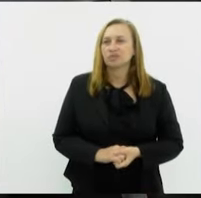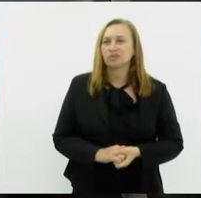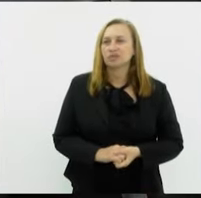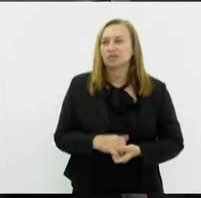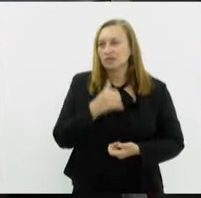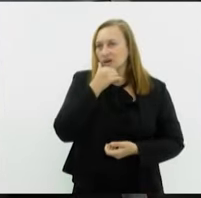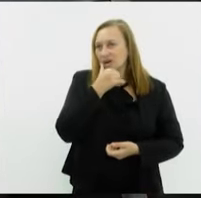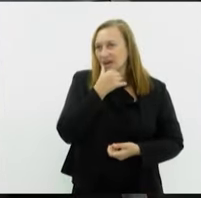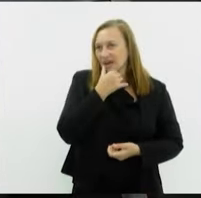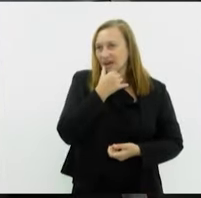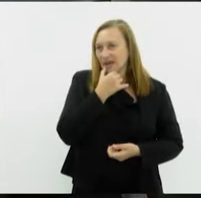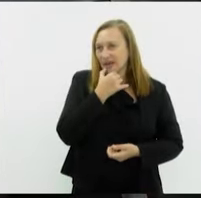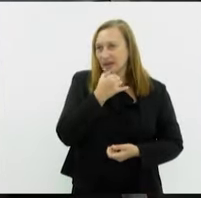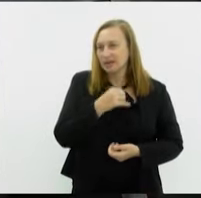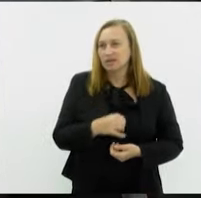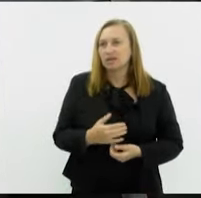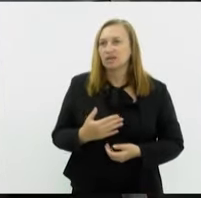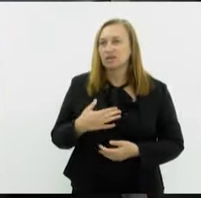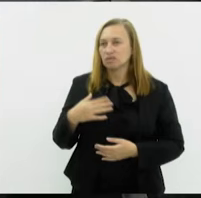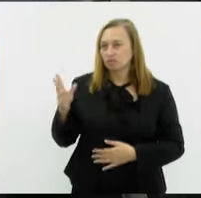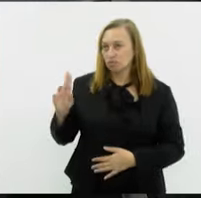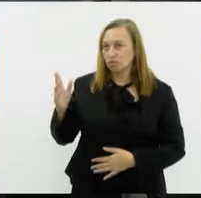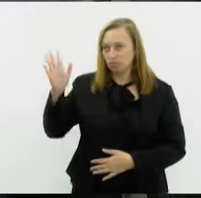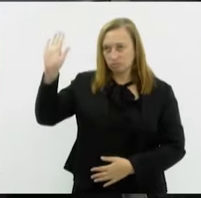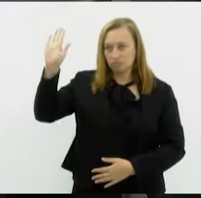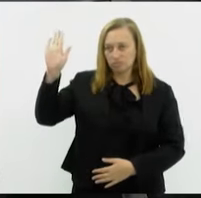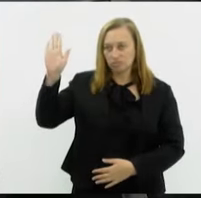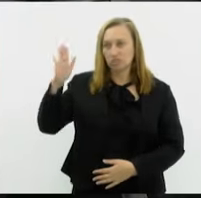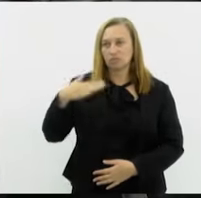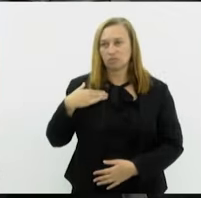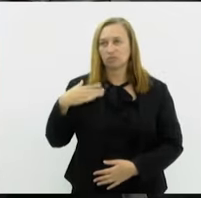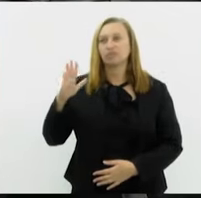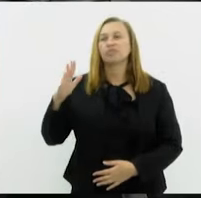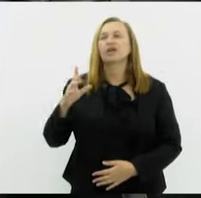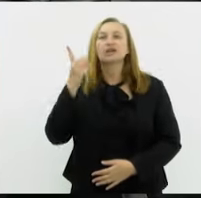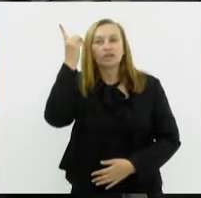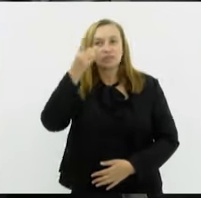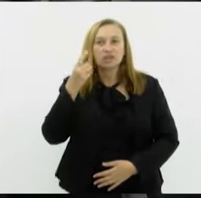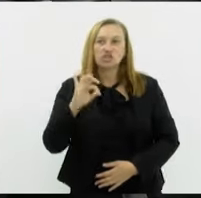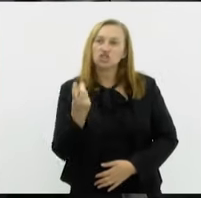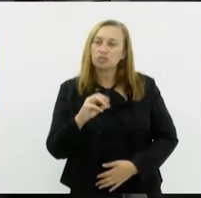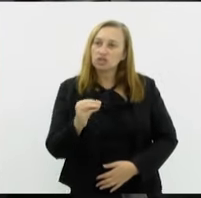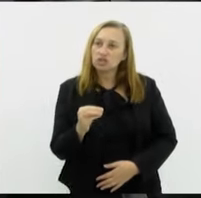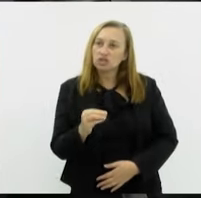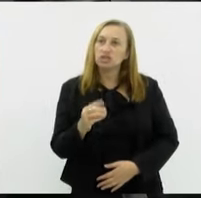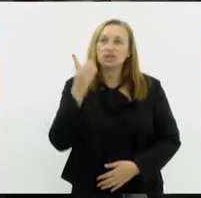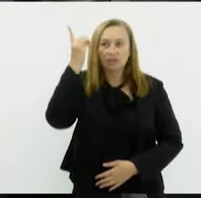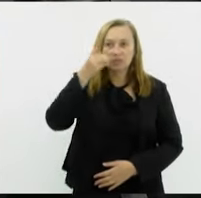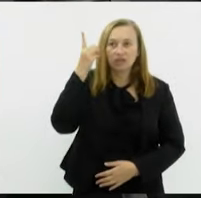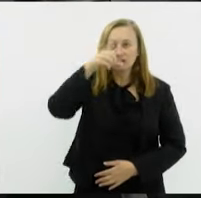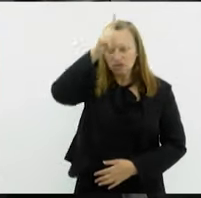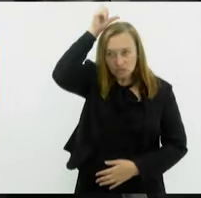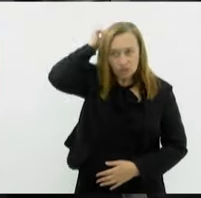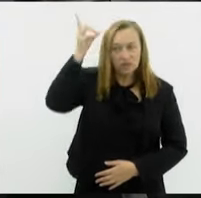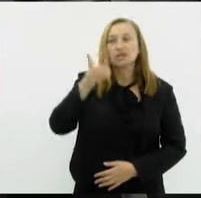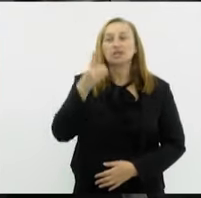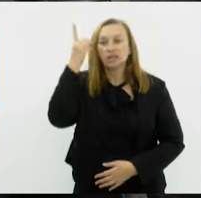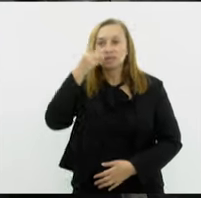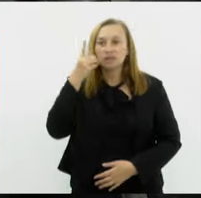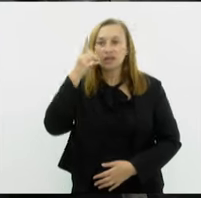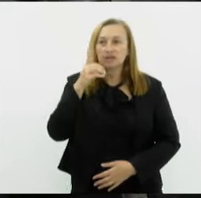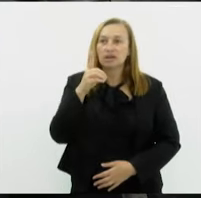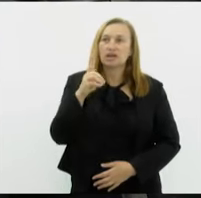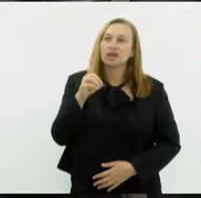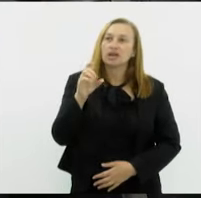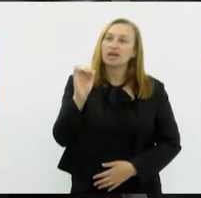Tiago Galhaço. Qual autoria? Com a autoria, deputado Chico Machado, deputado Luiz Paulo Elvi, deputado Carlinhos BNH,